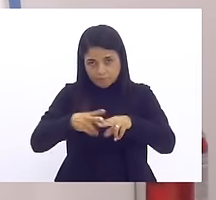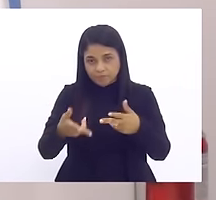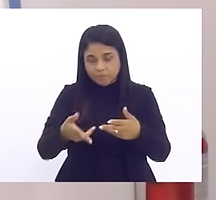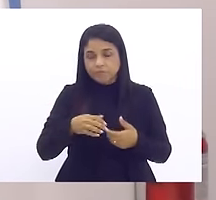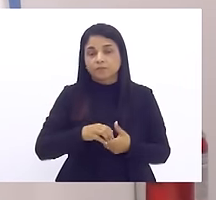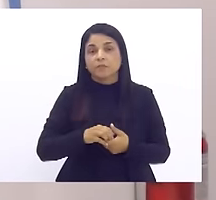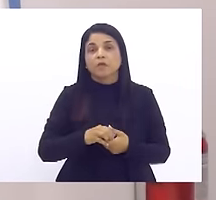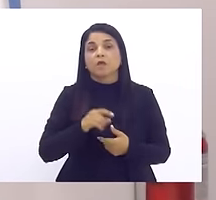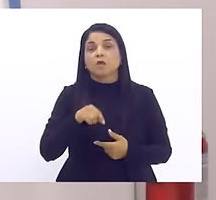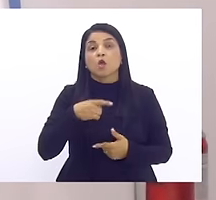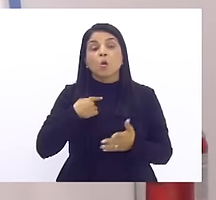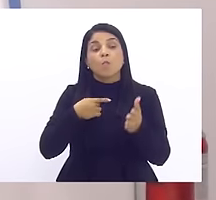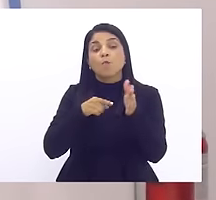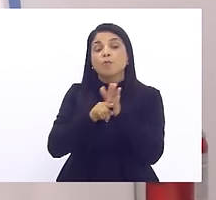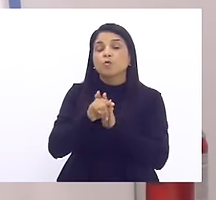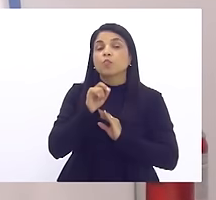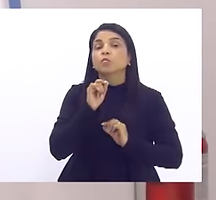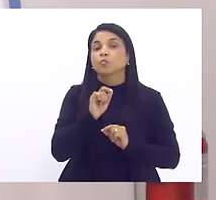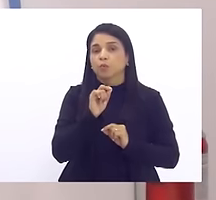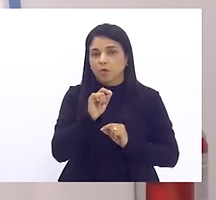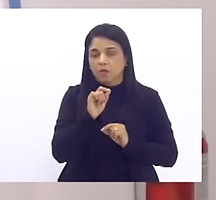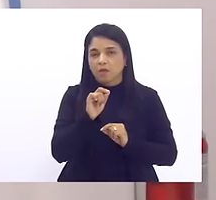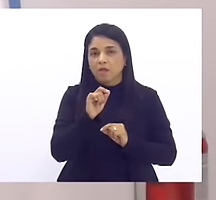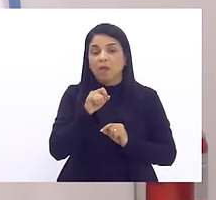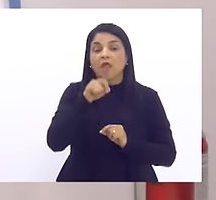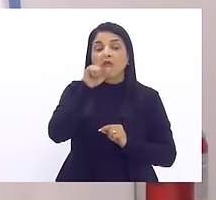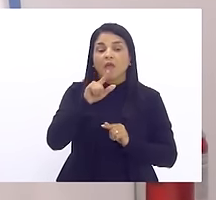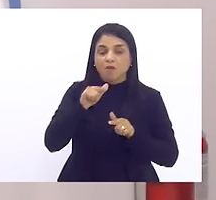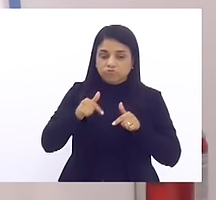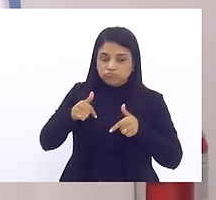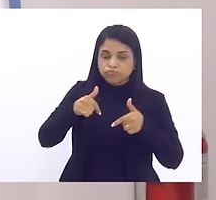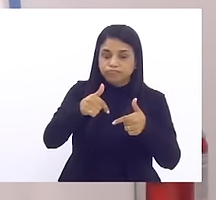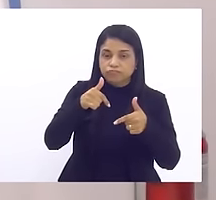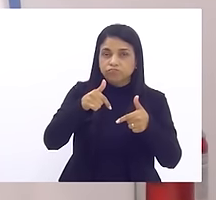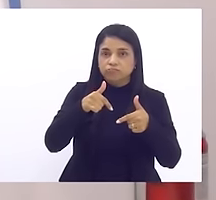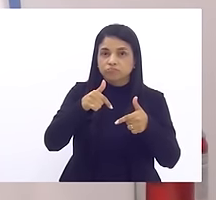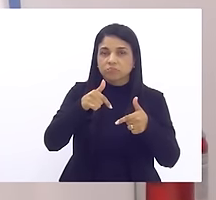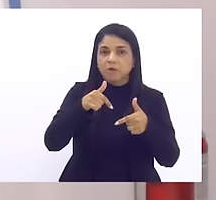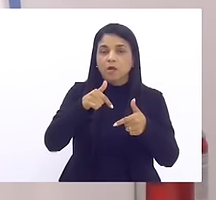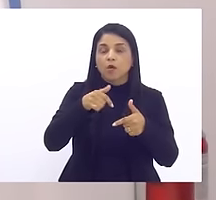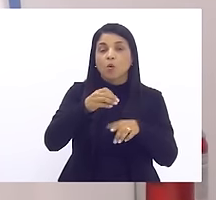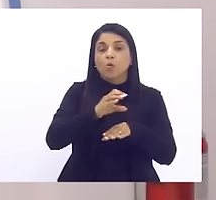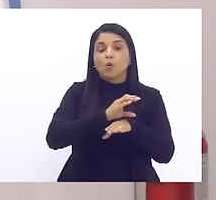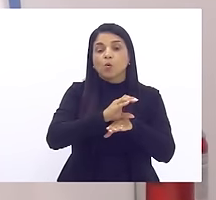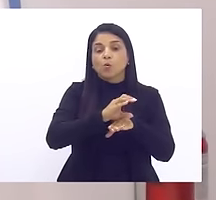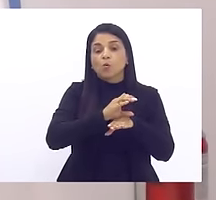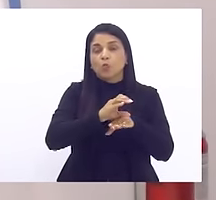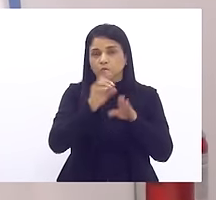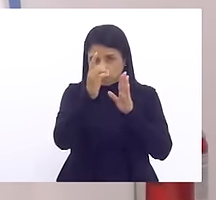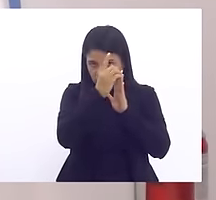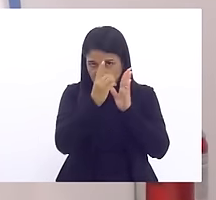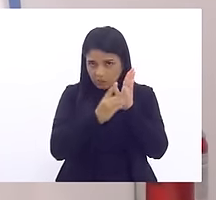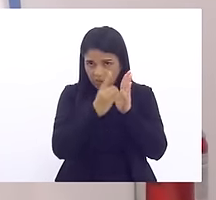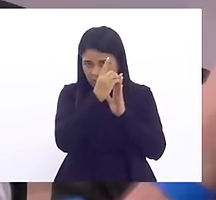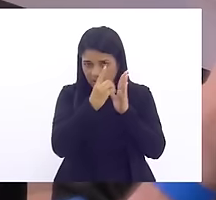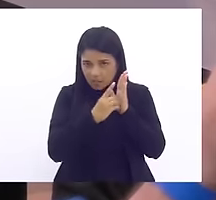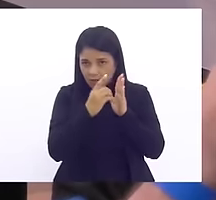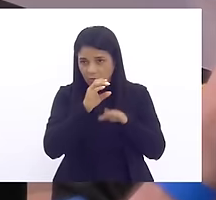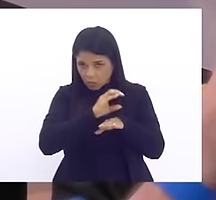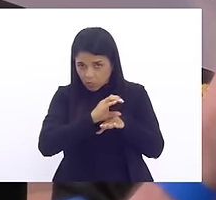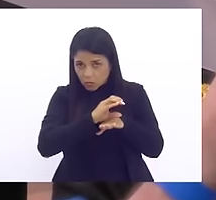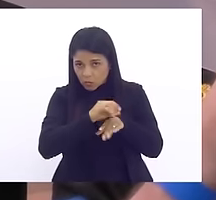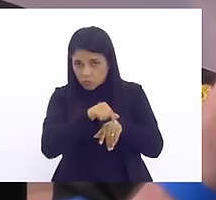só pode autuar quem tem o curso é o Detran que dá esse curso